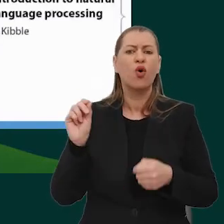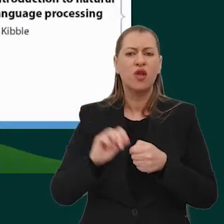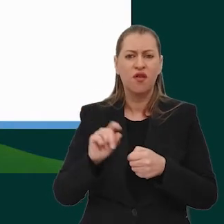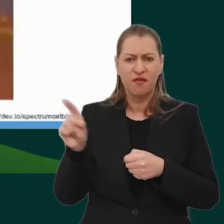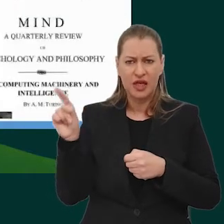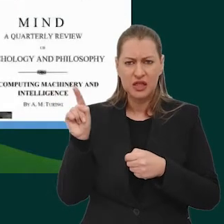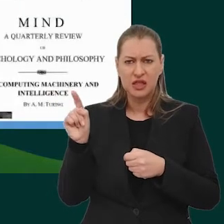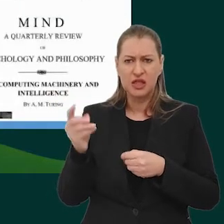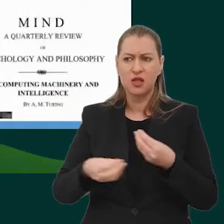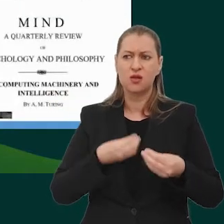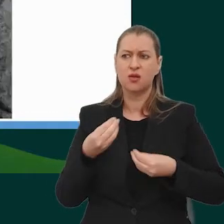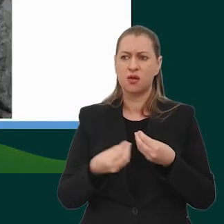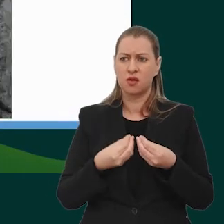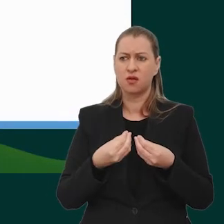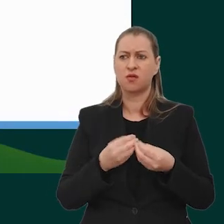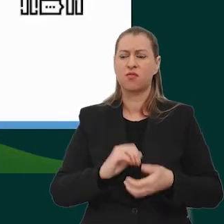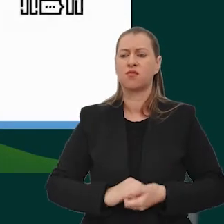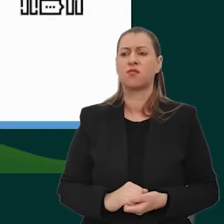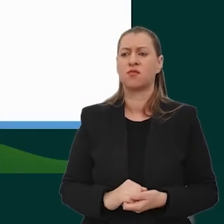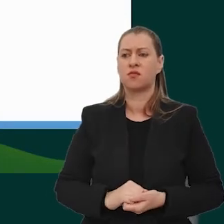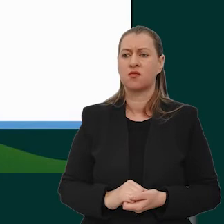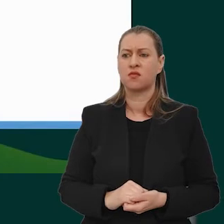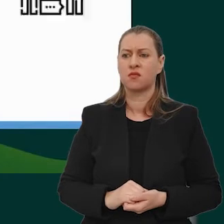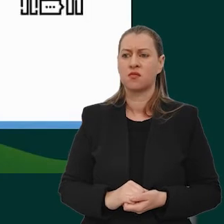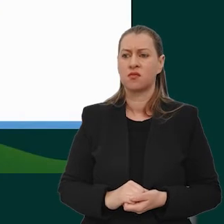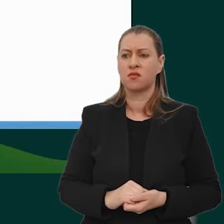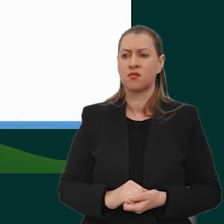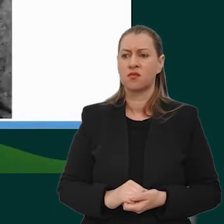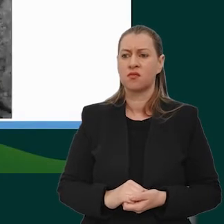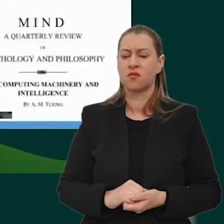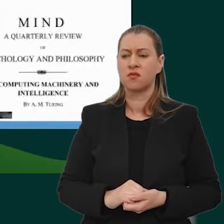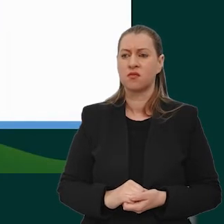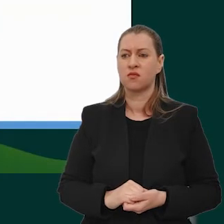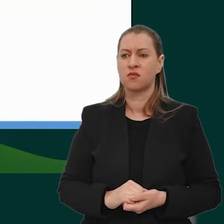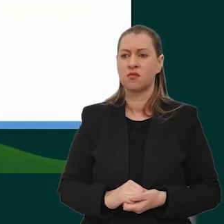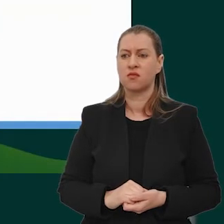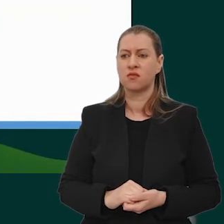isso... Opa, foi um